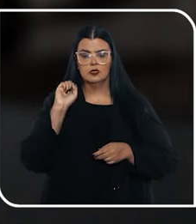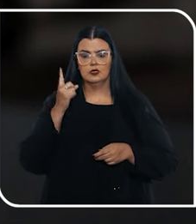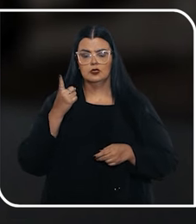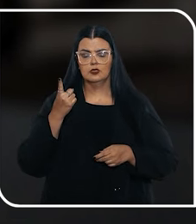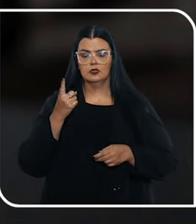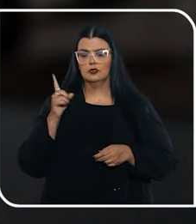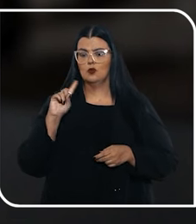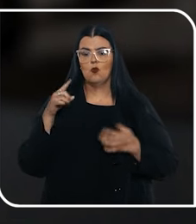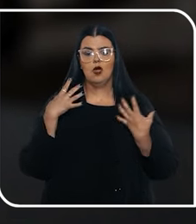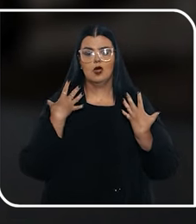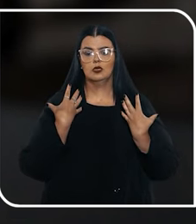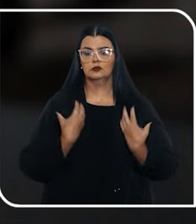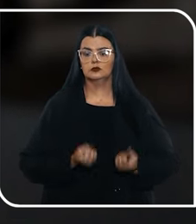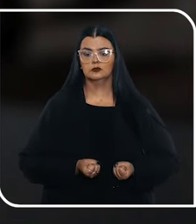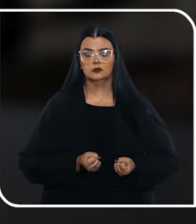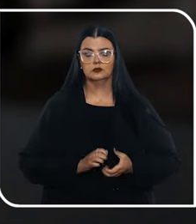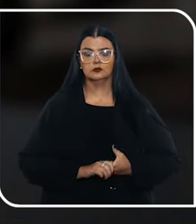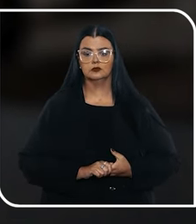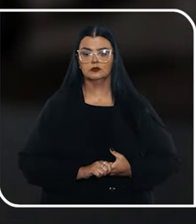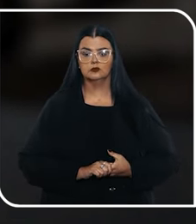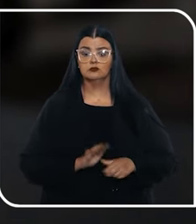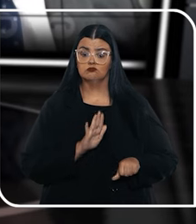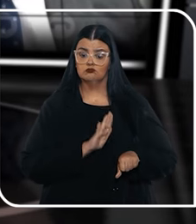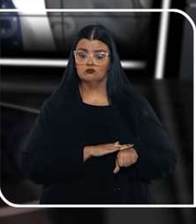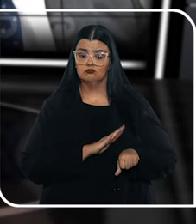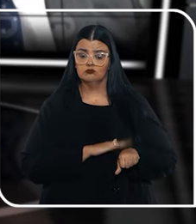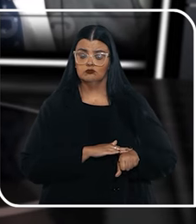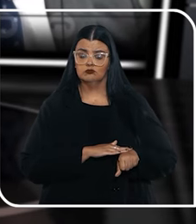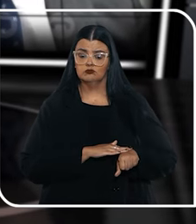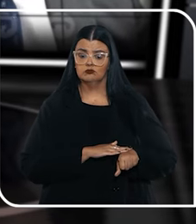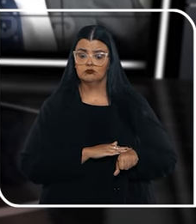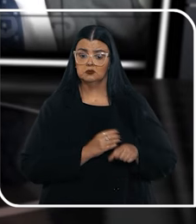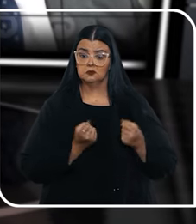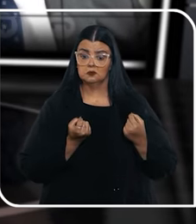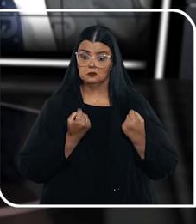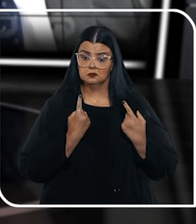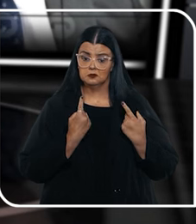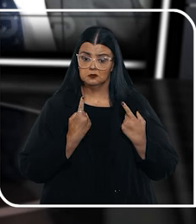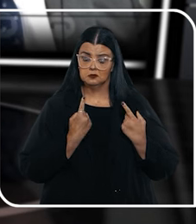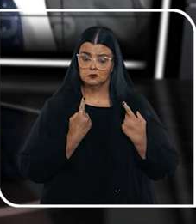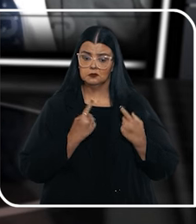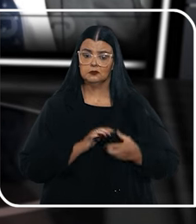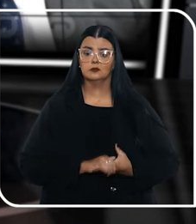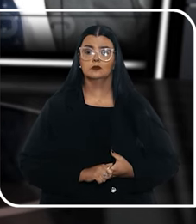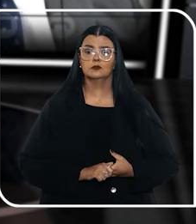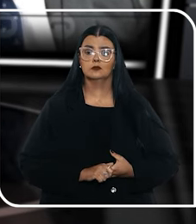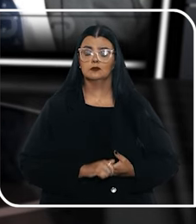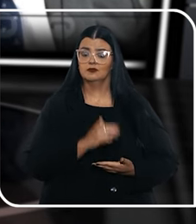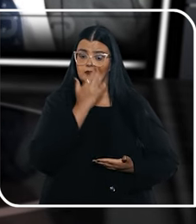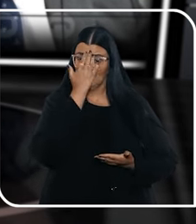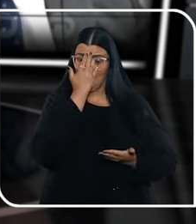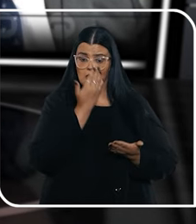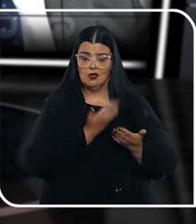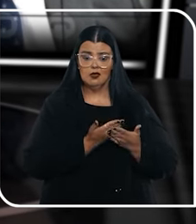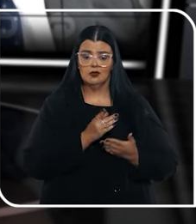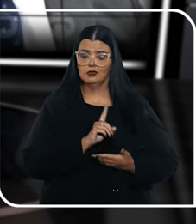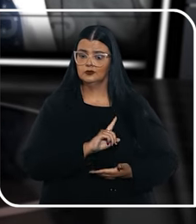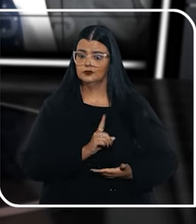a ex-companheira não permitia. Na hora eu tomei eu fiquei meio incrédulo, né? Porque